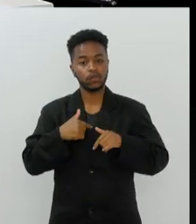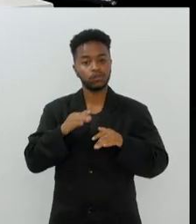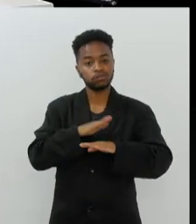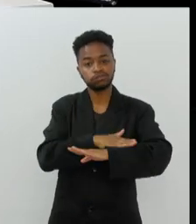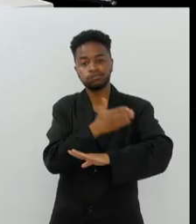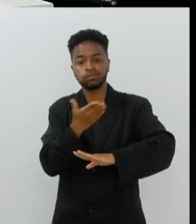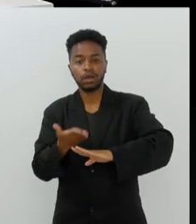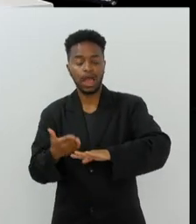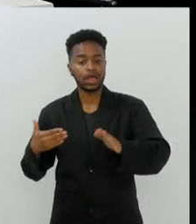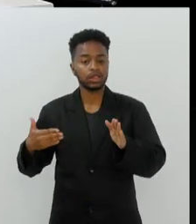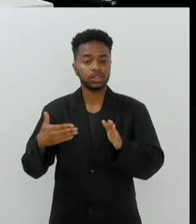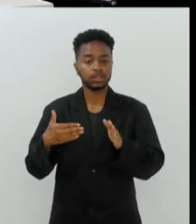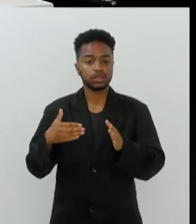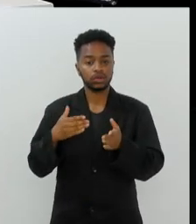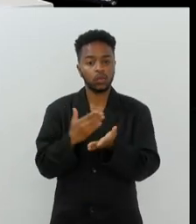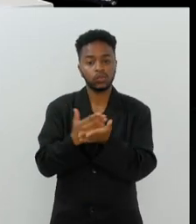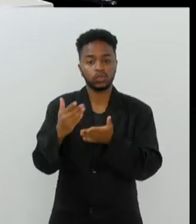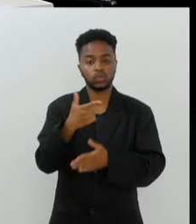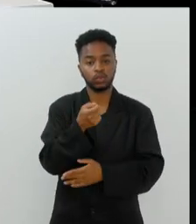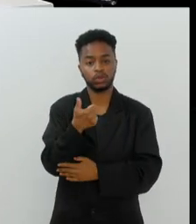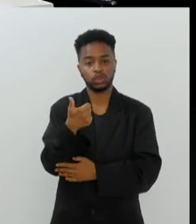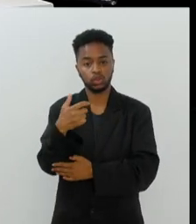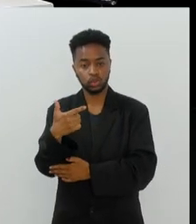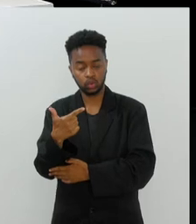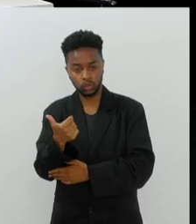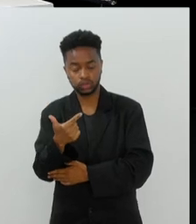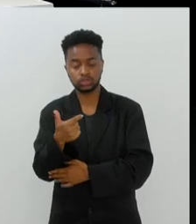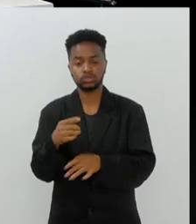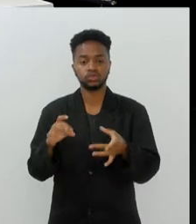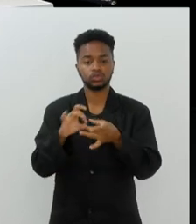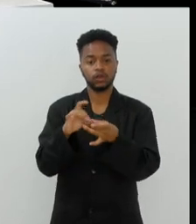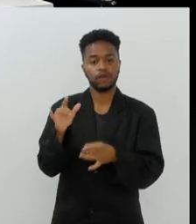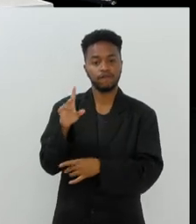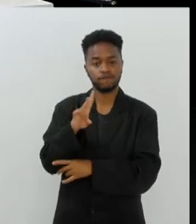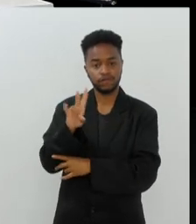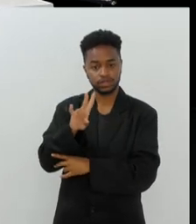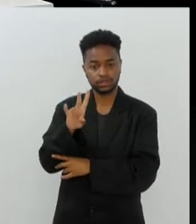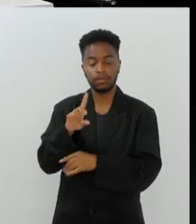desde 2012 na Vila Isabel. E eu adoro vermelho.